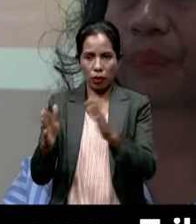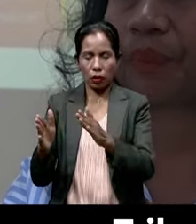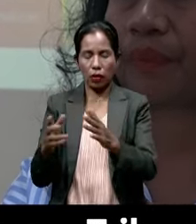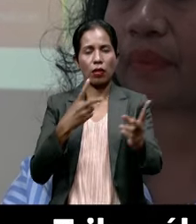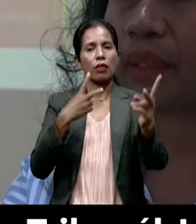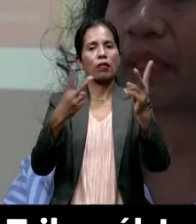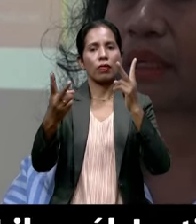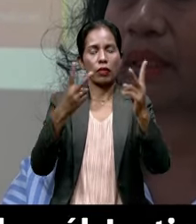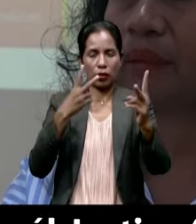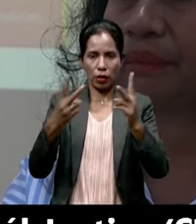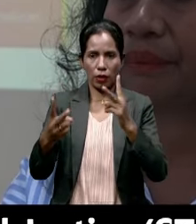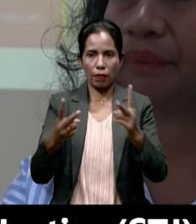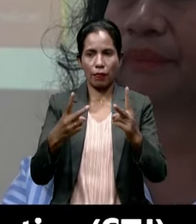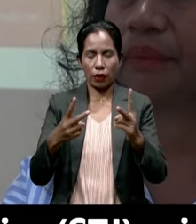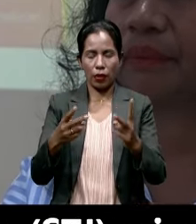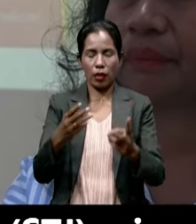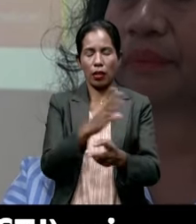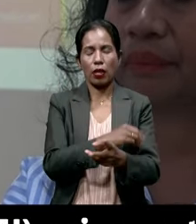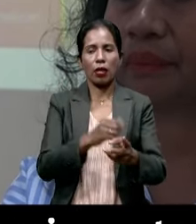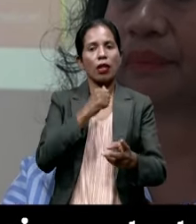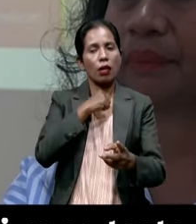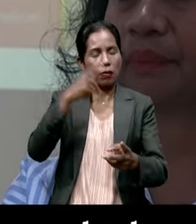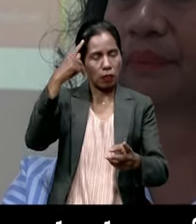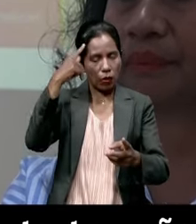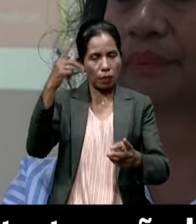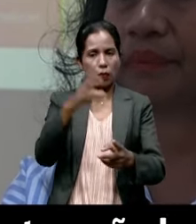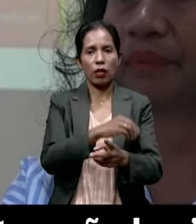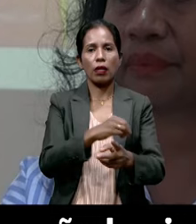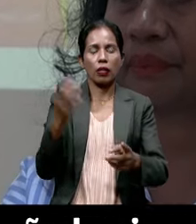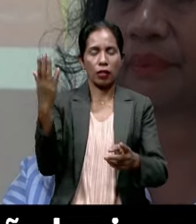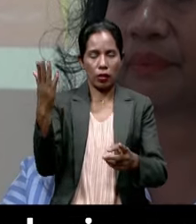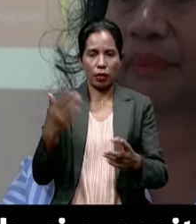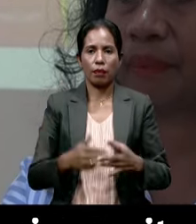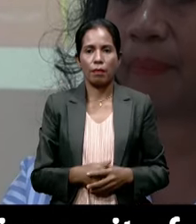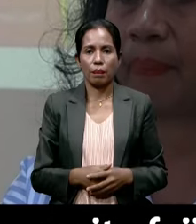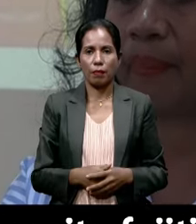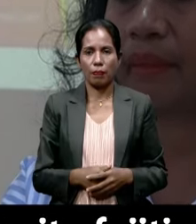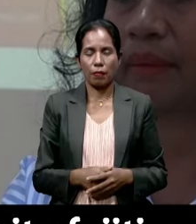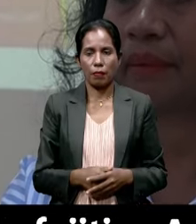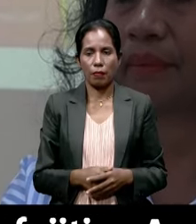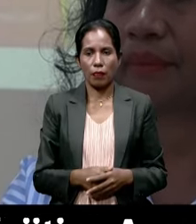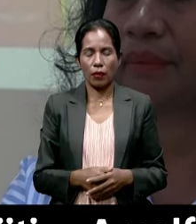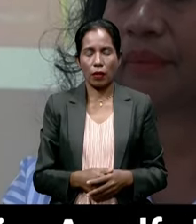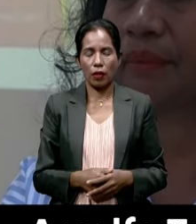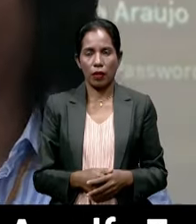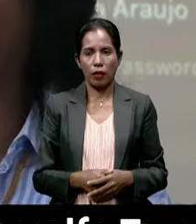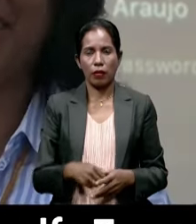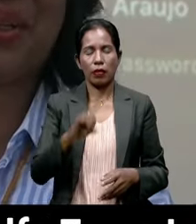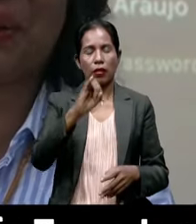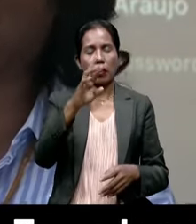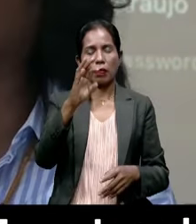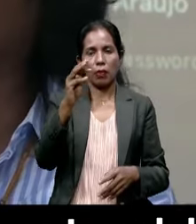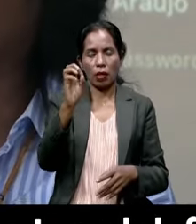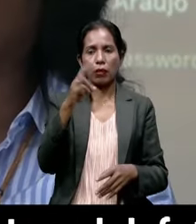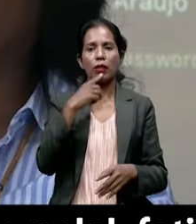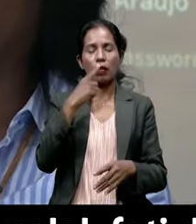visitação, sua santidade Papa Francisco unian, iha Timor-Leste. Vice-coordenador Irmão Nicolai